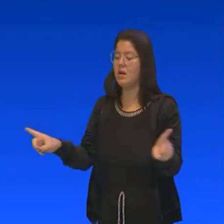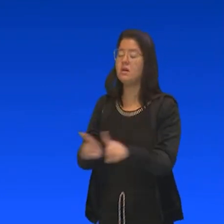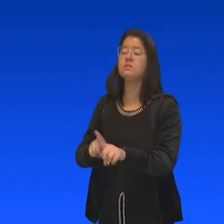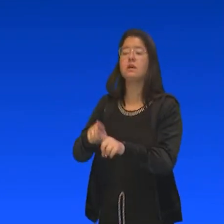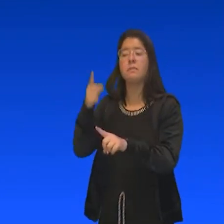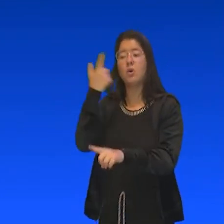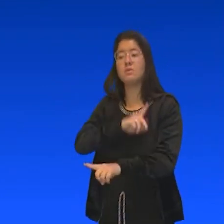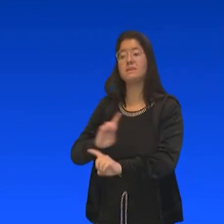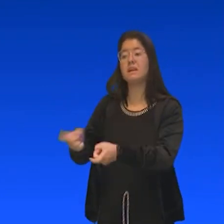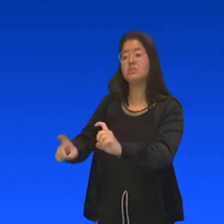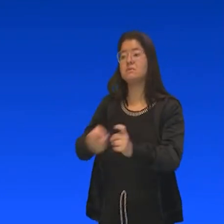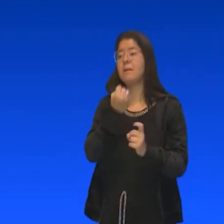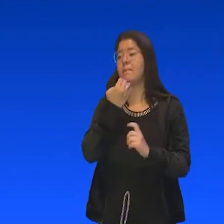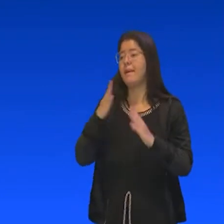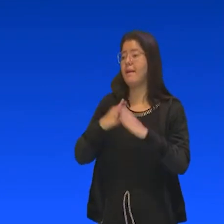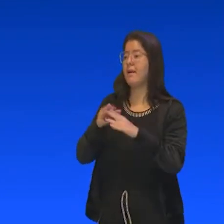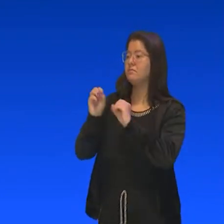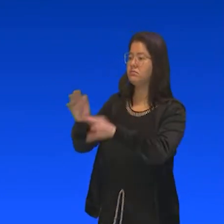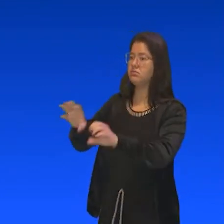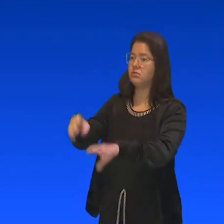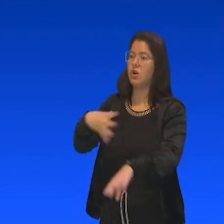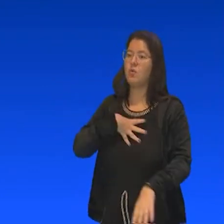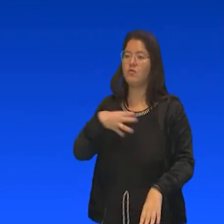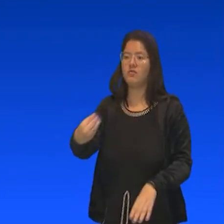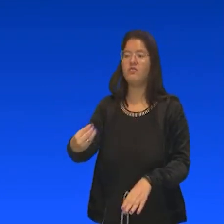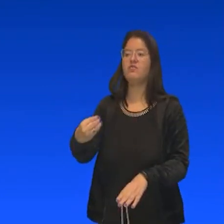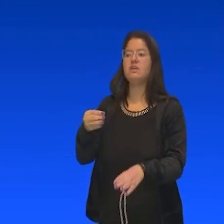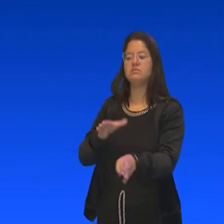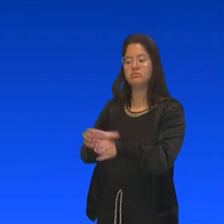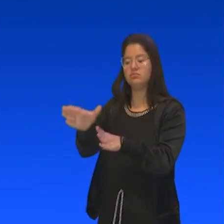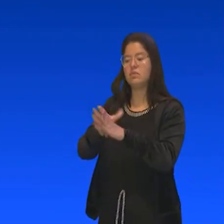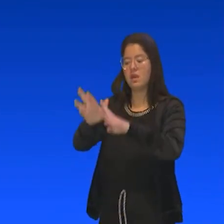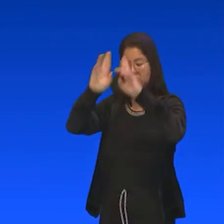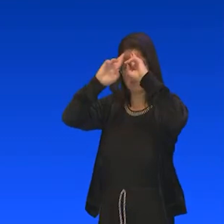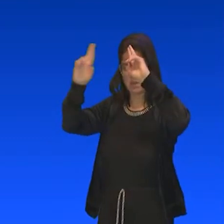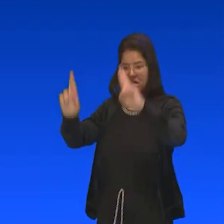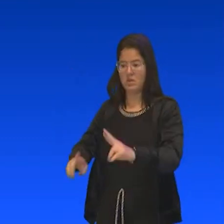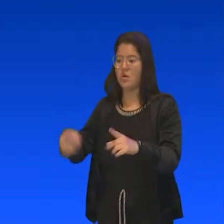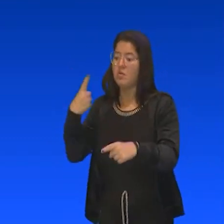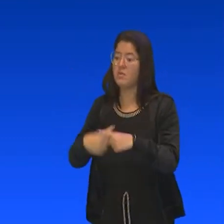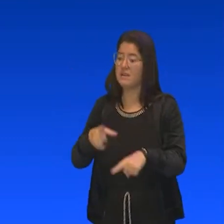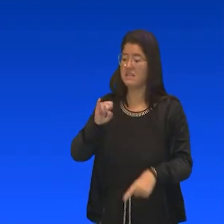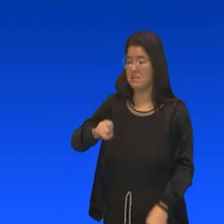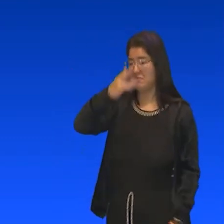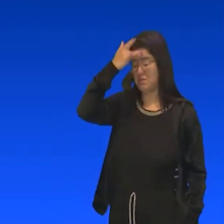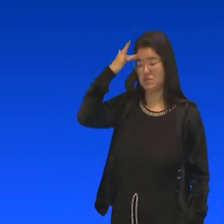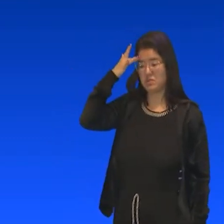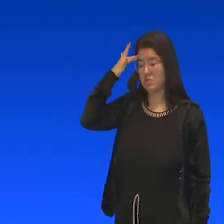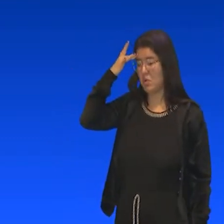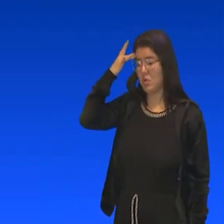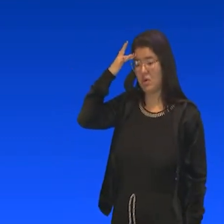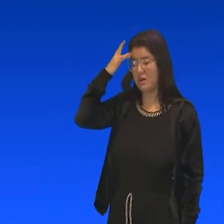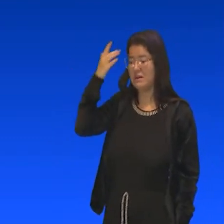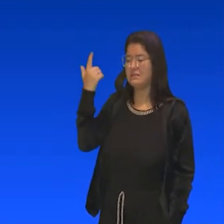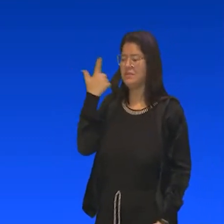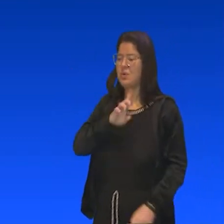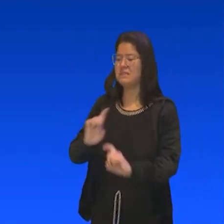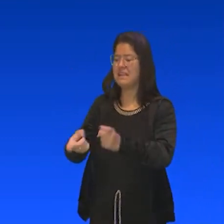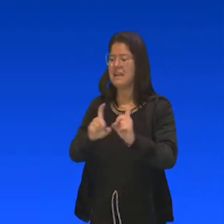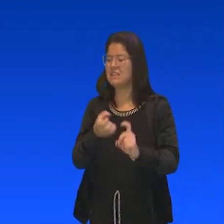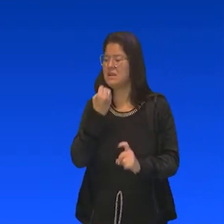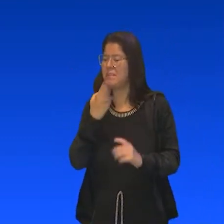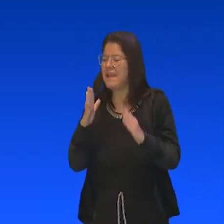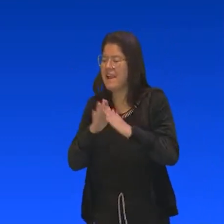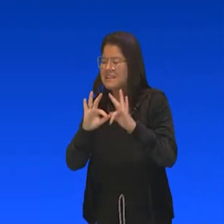casa, criando os filhos sob disciplina, com todo respeito. Pois, se alguém não governa bem a sua própria